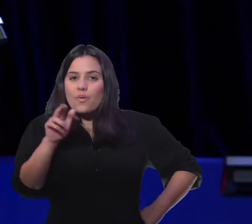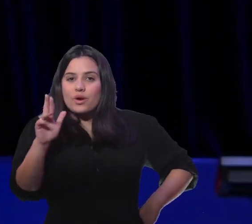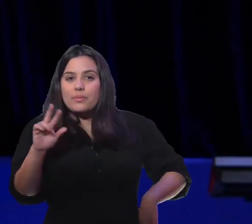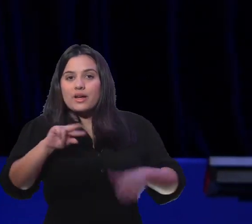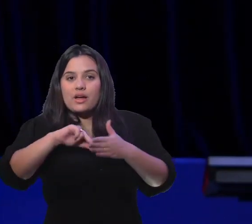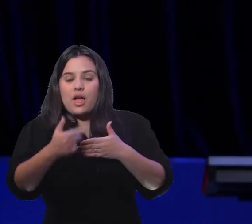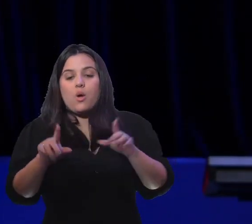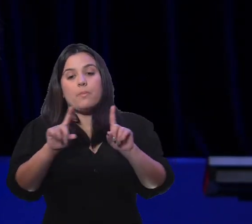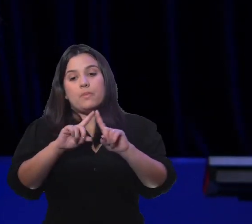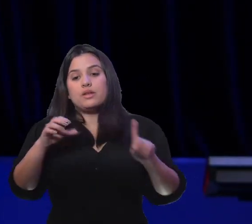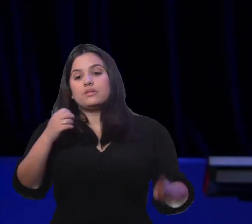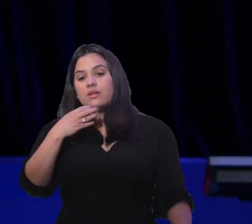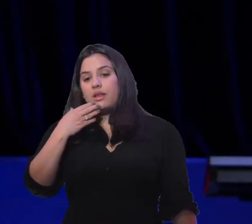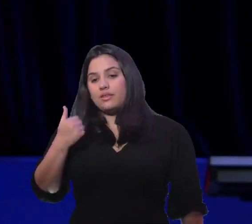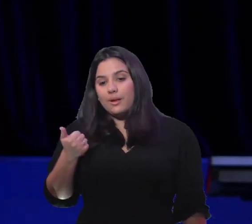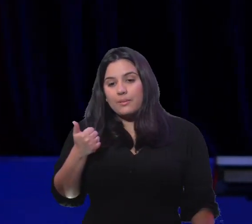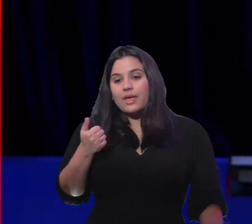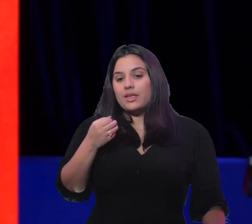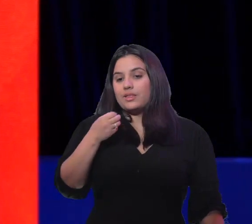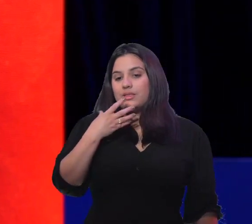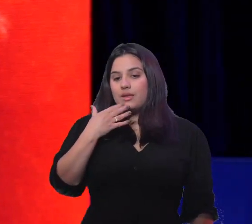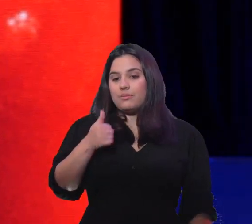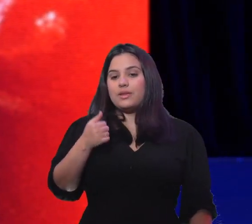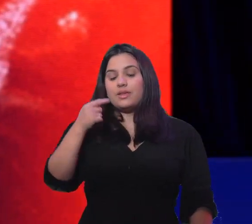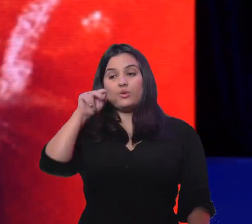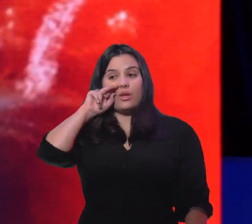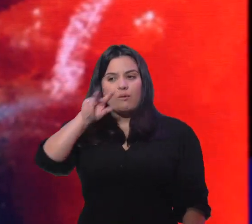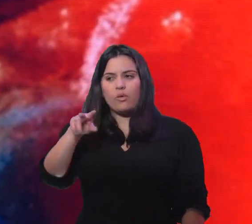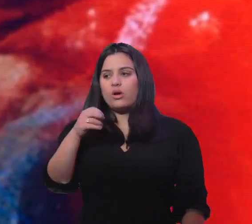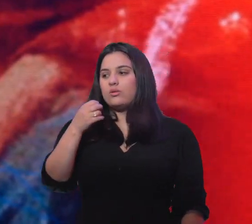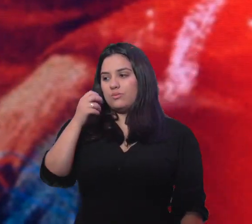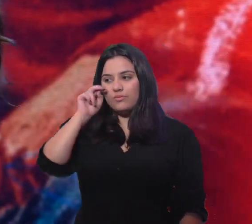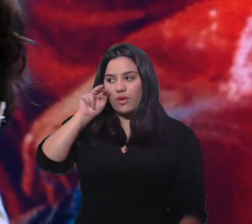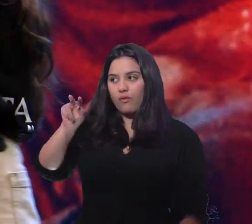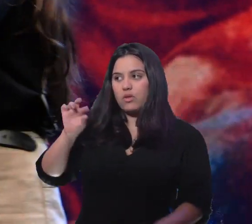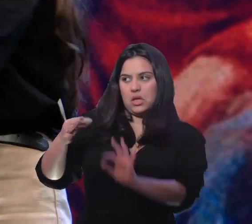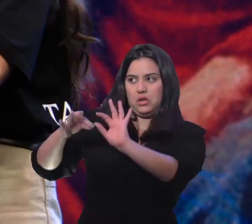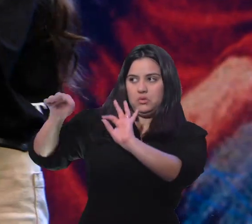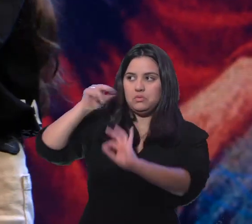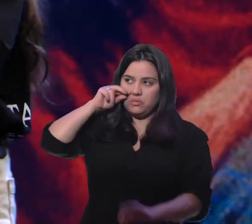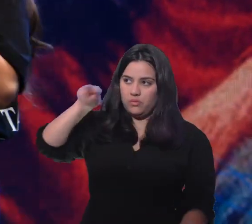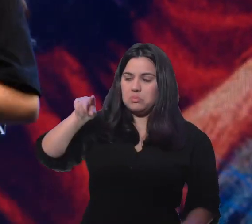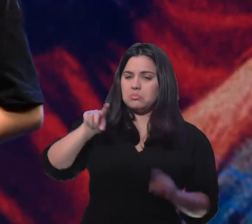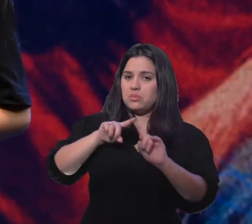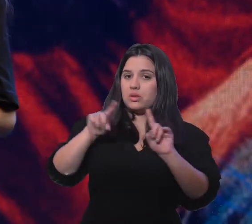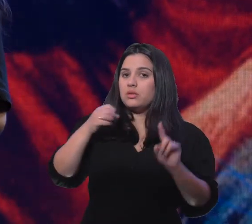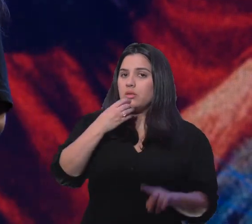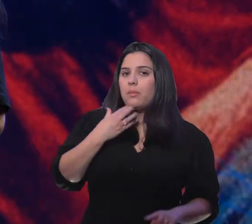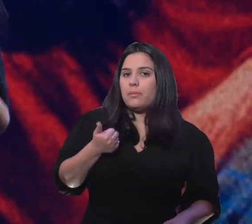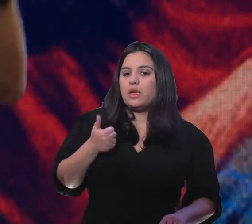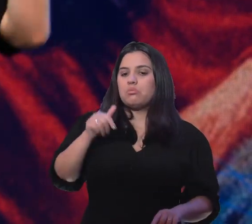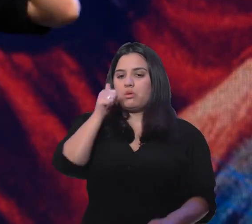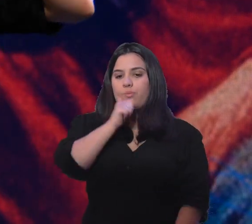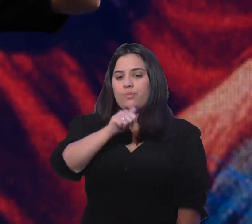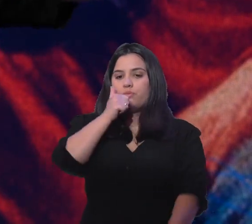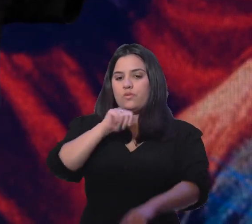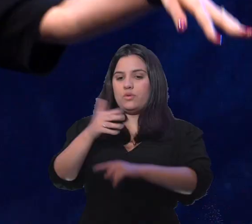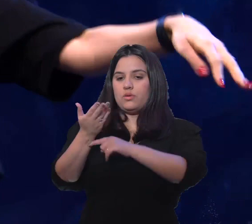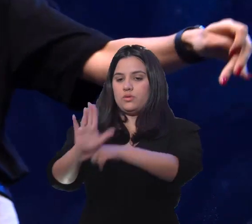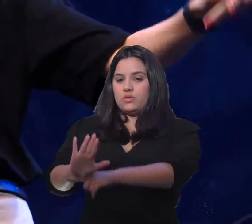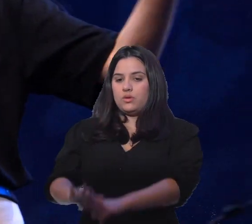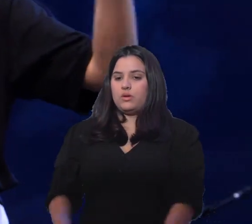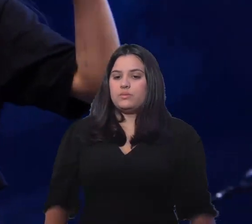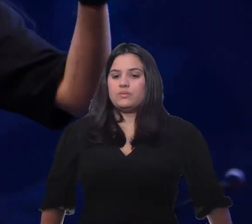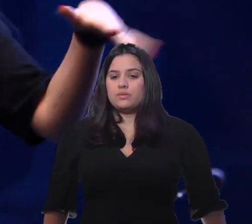bem, eu vi uma pessoa ajudando. Ela tava lá, eu tava olhando pra ela, eu fiquei olhando ela de longe. Ela tá bem, eu vi que uma mulher ajudou ela e eu vi